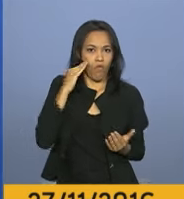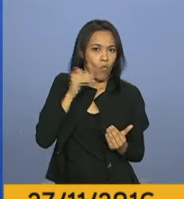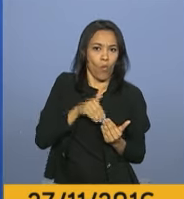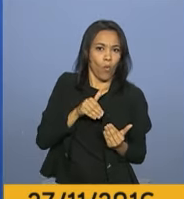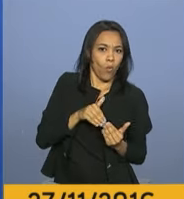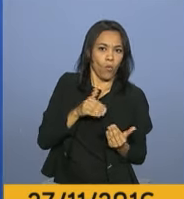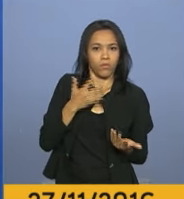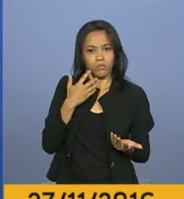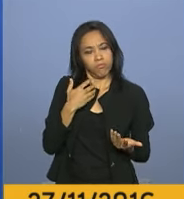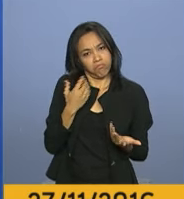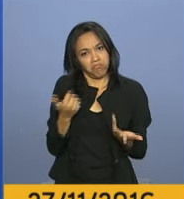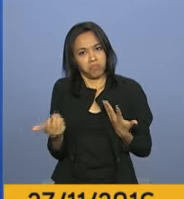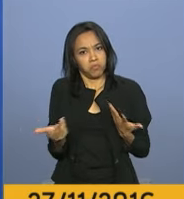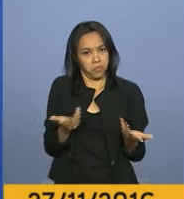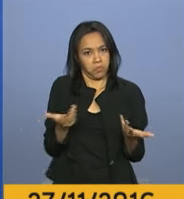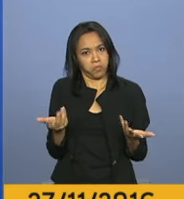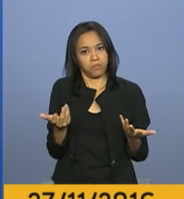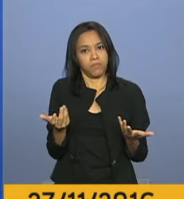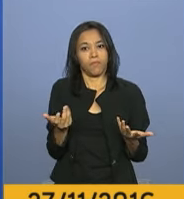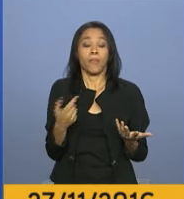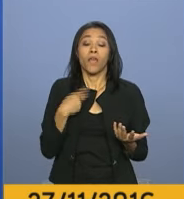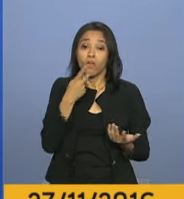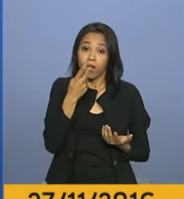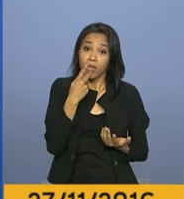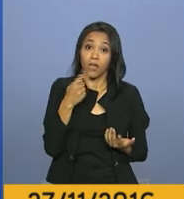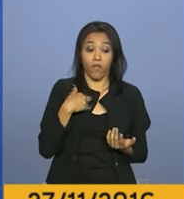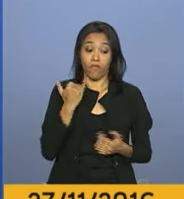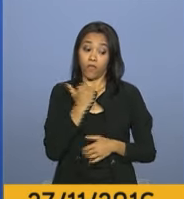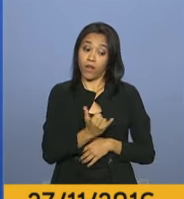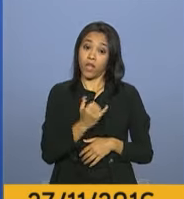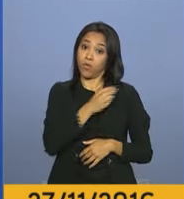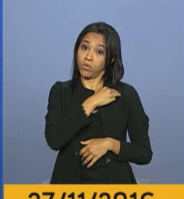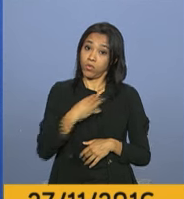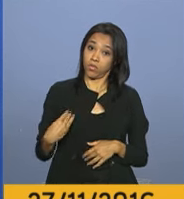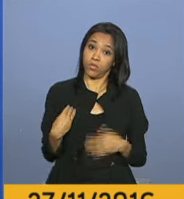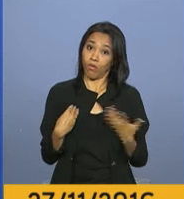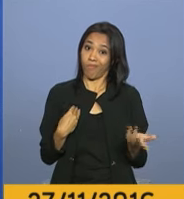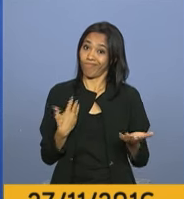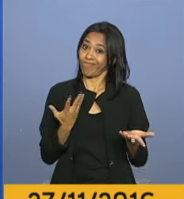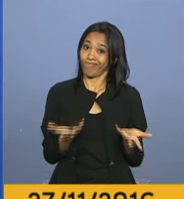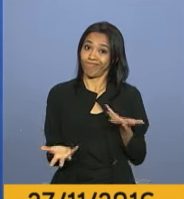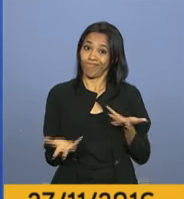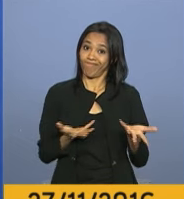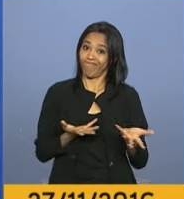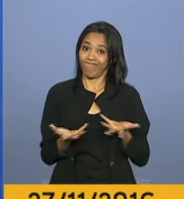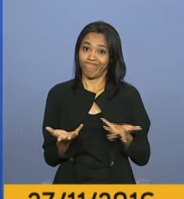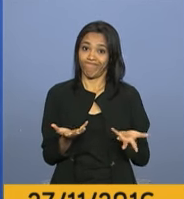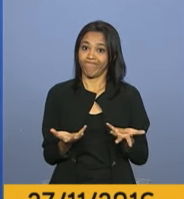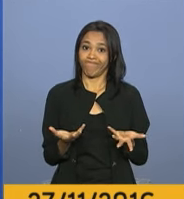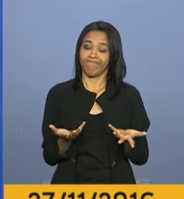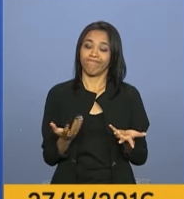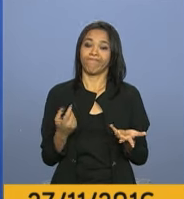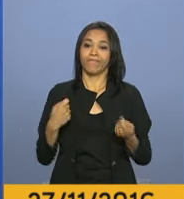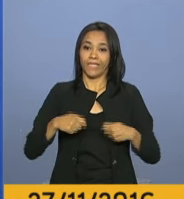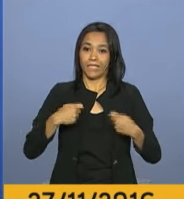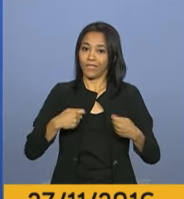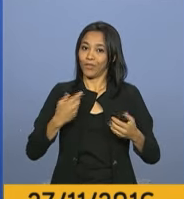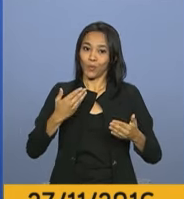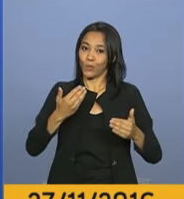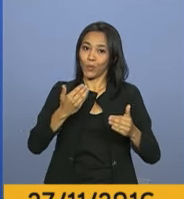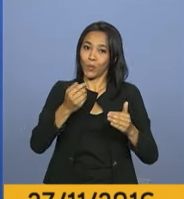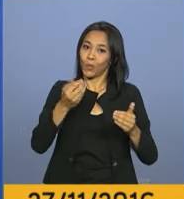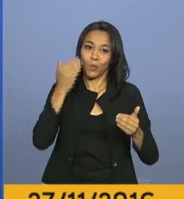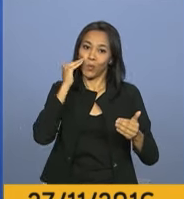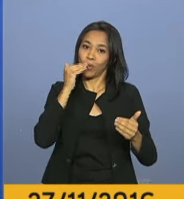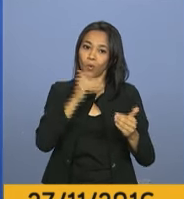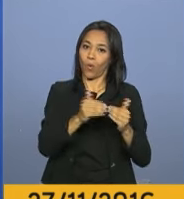digo, de fato, eu disse até ao ministro, olha, foi uma inadequação, uma coisa muito inadequada não pode ser